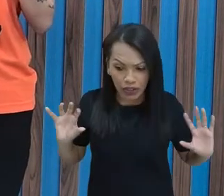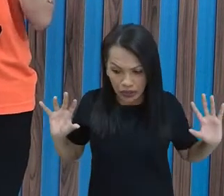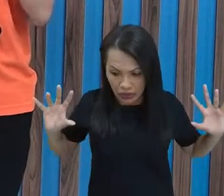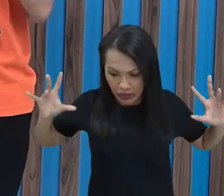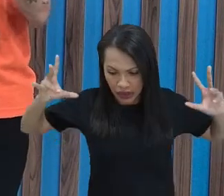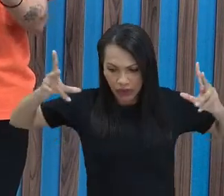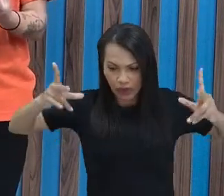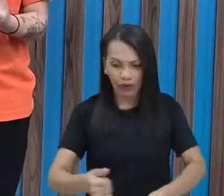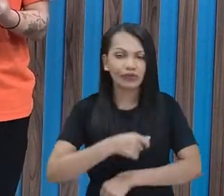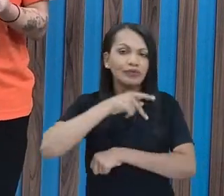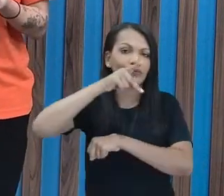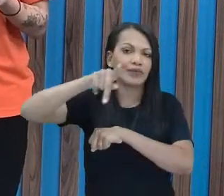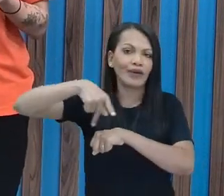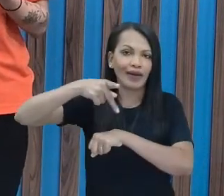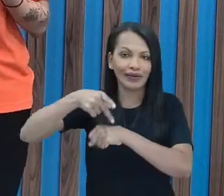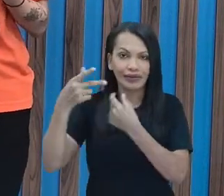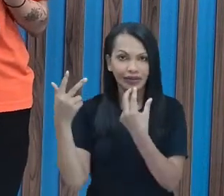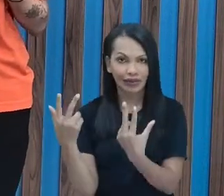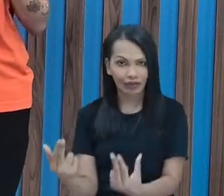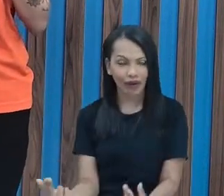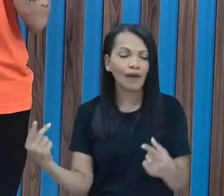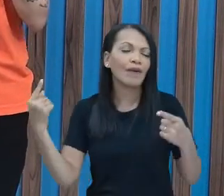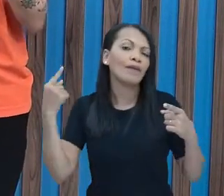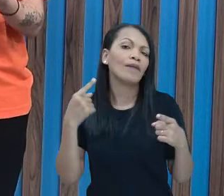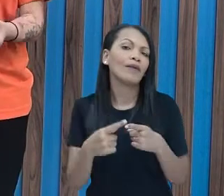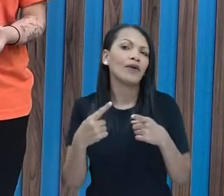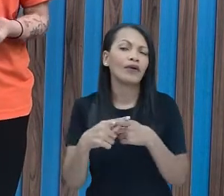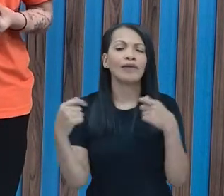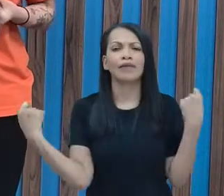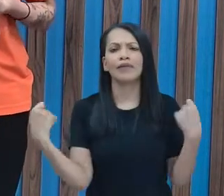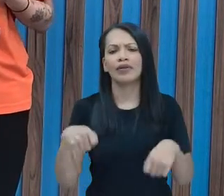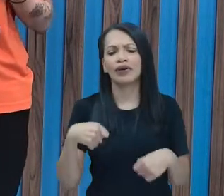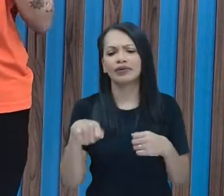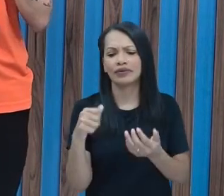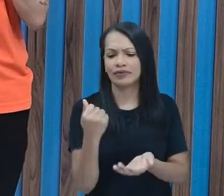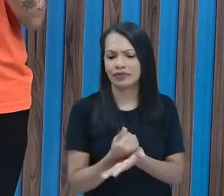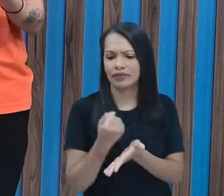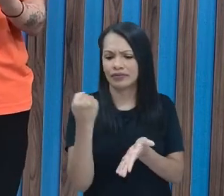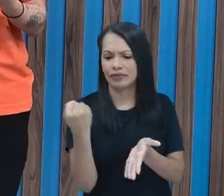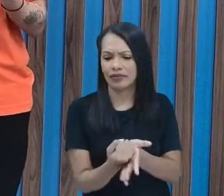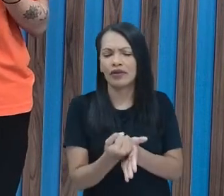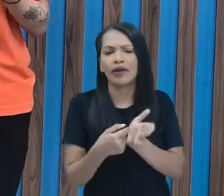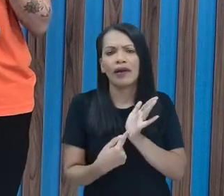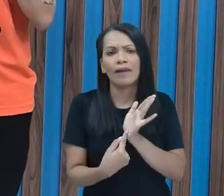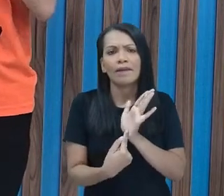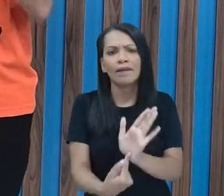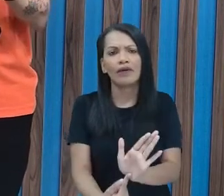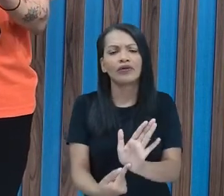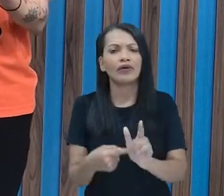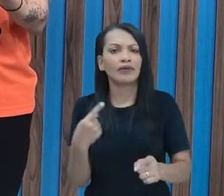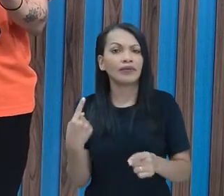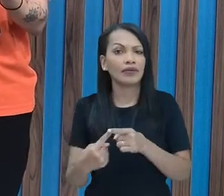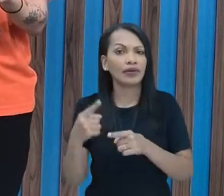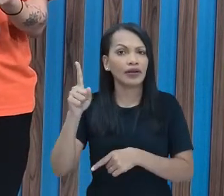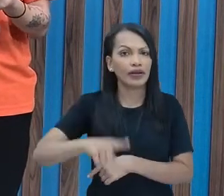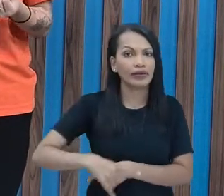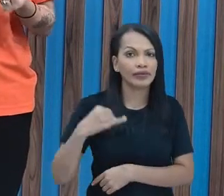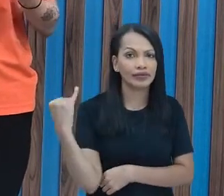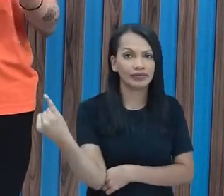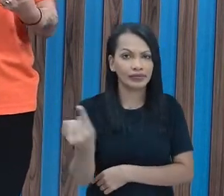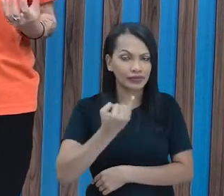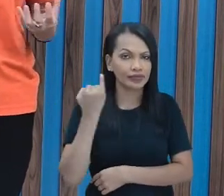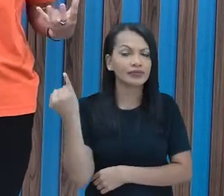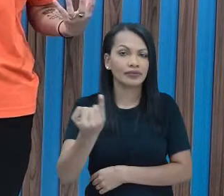que a gente precisa trazer, né, esse documento, essa declaração? Porque ela é importante, né? Que